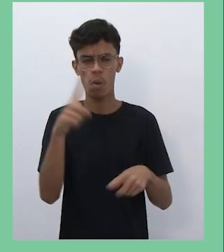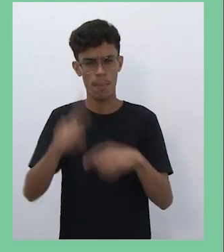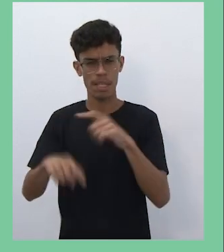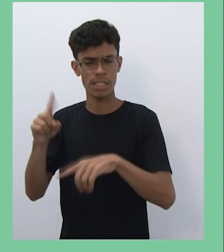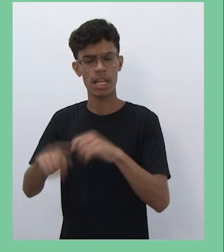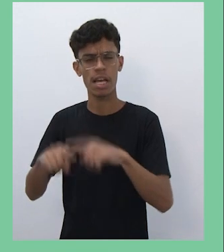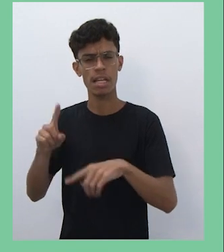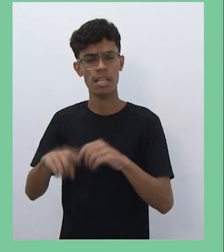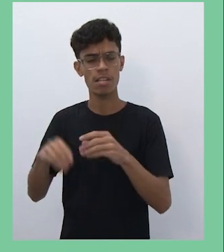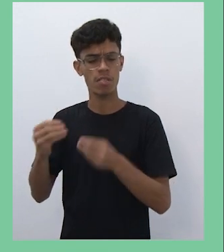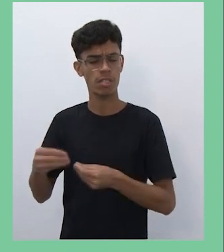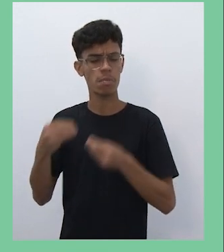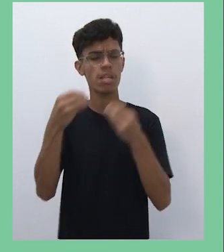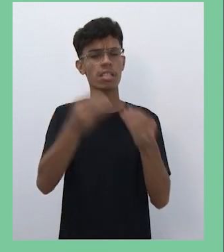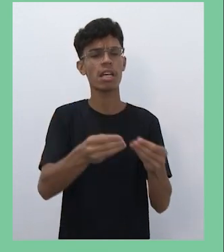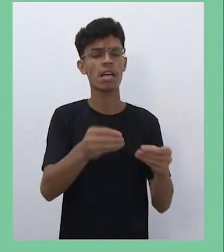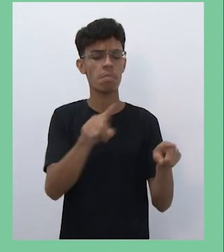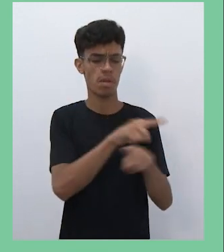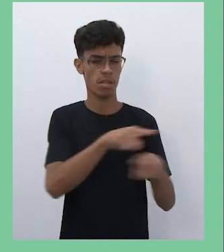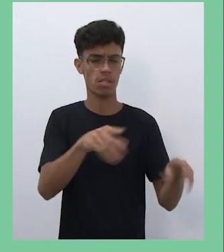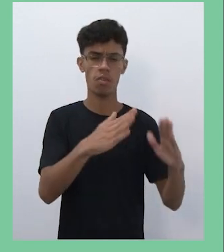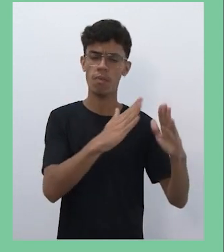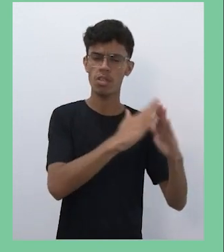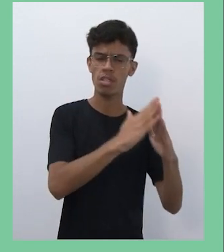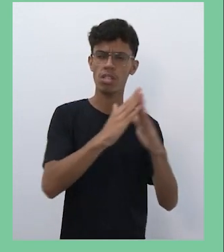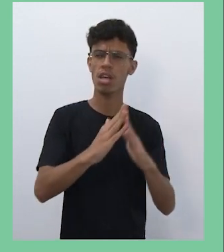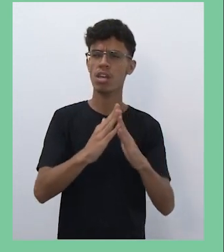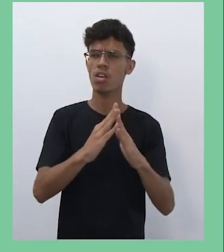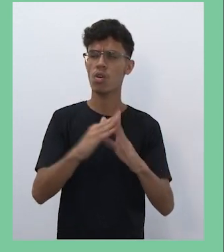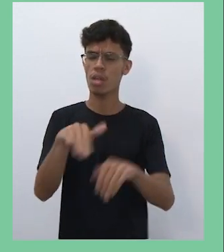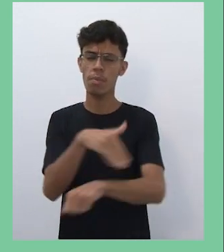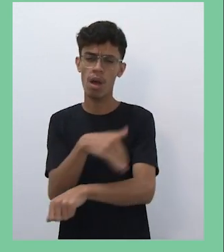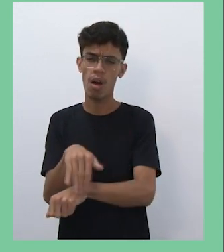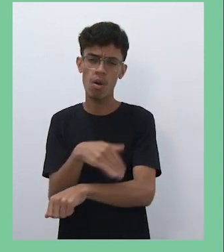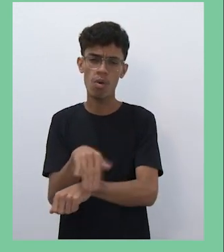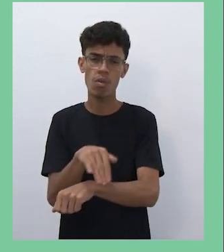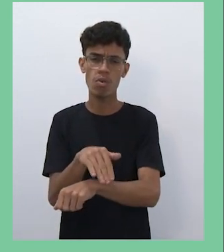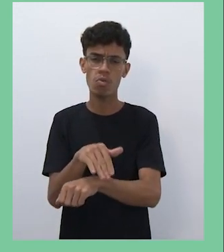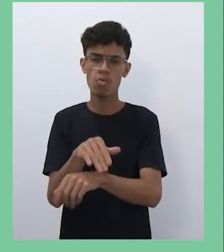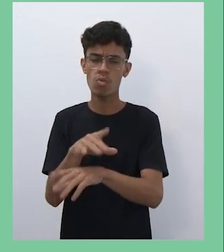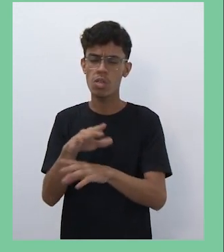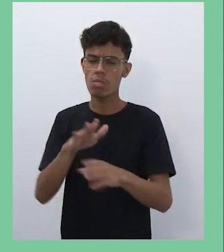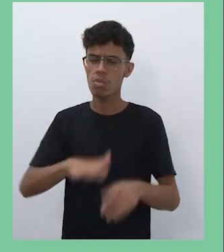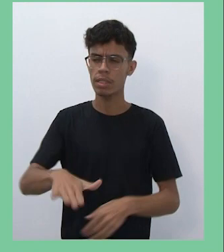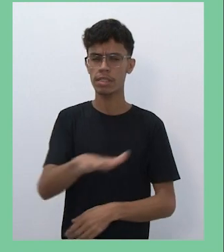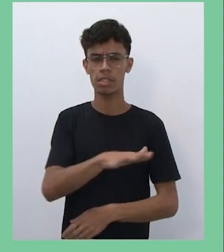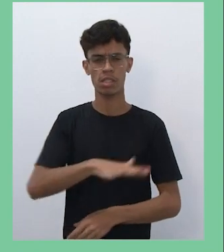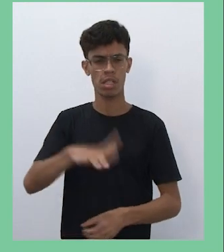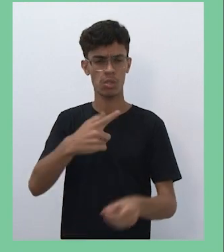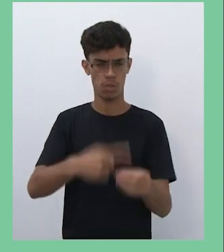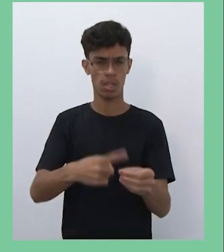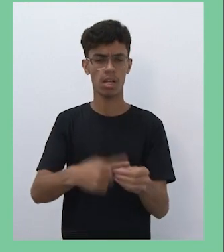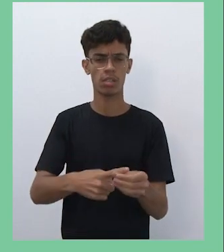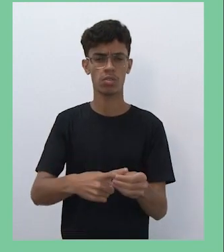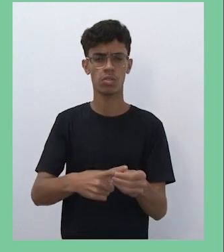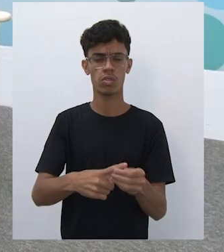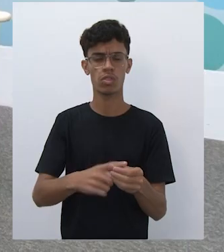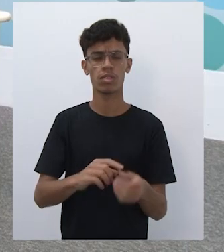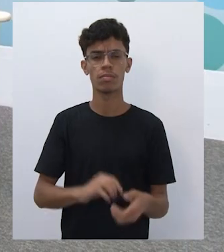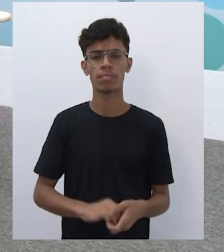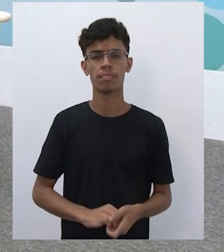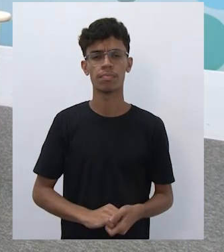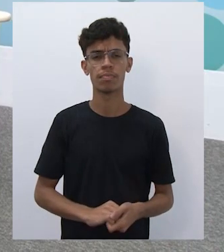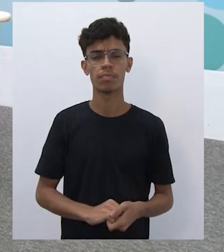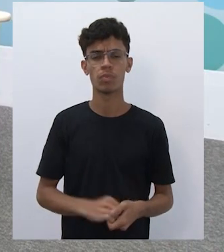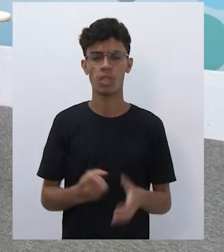esse projeto? Será para os meus vizinhos? Será na minha rua? Será para toda a cidade? Não é, professor Anderson, lá de Bofete, a